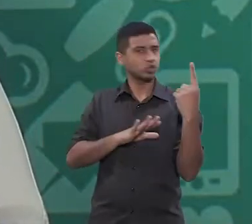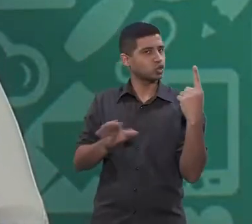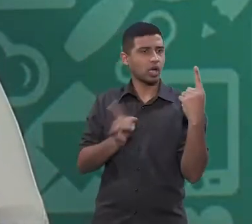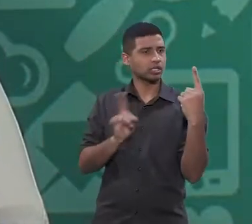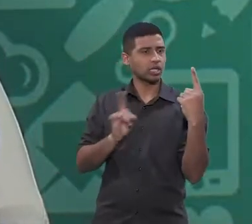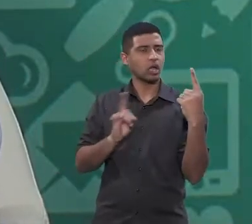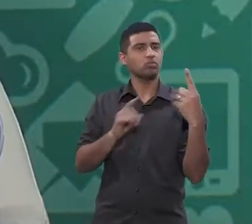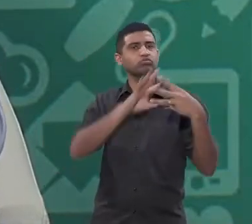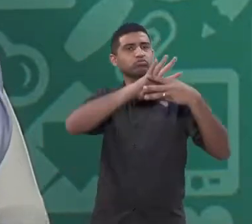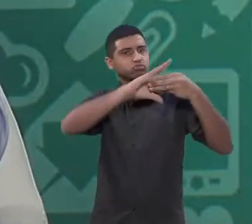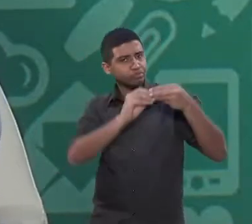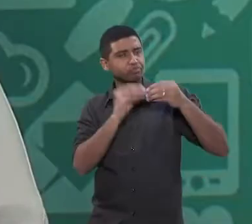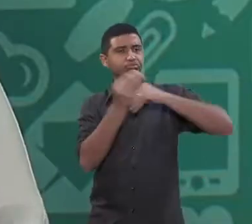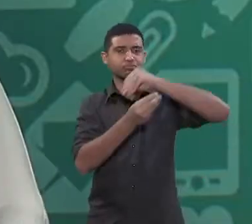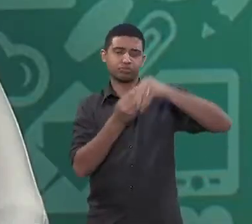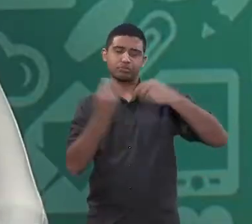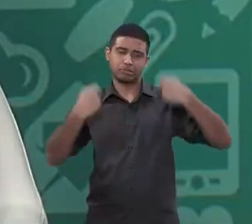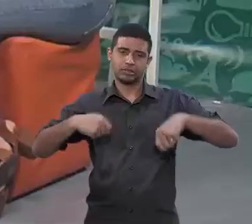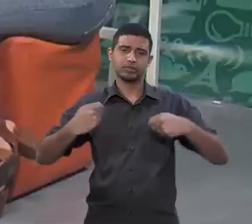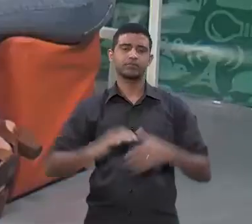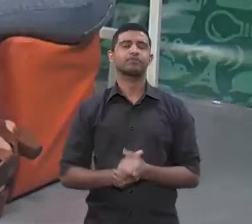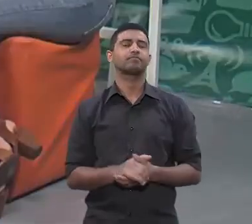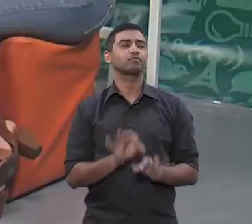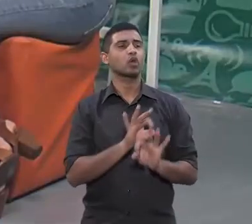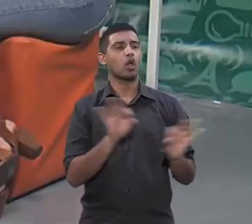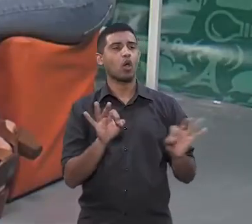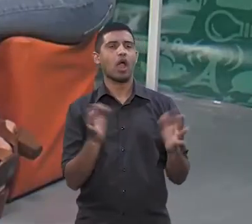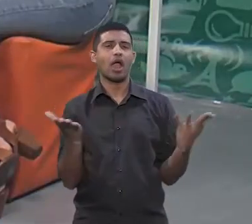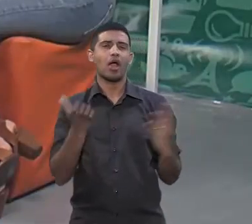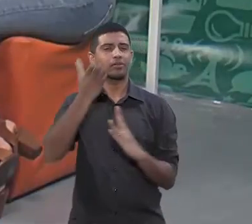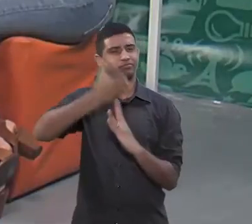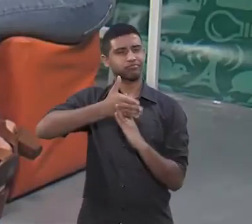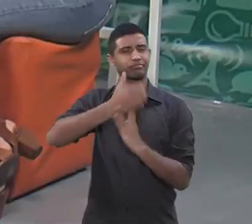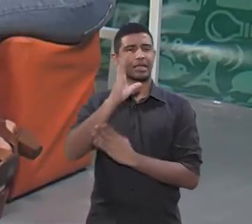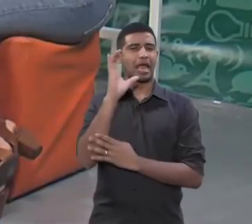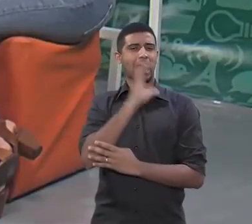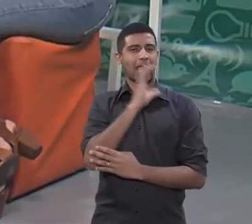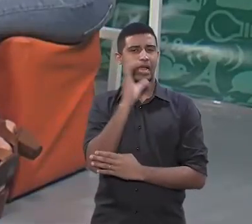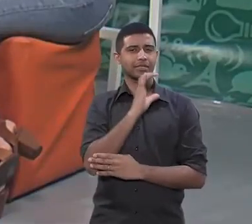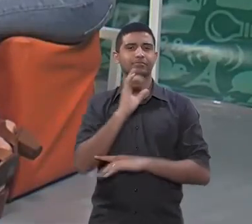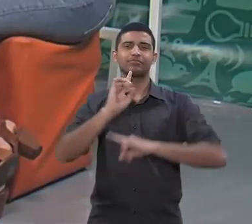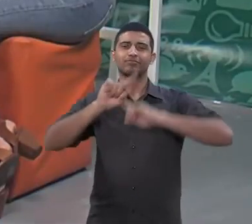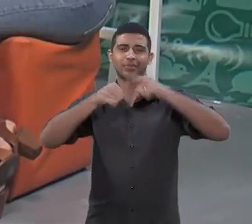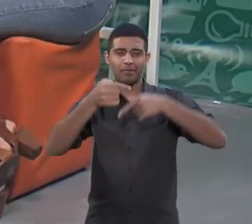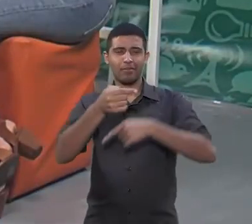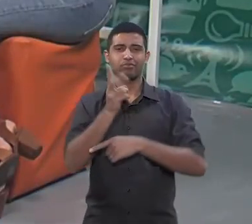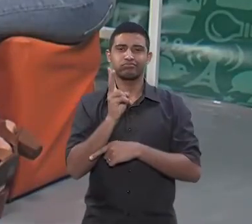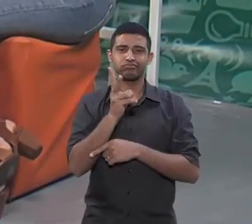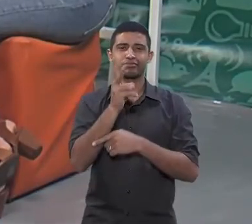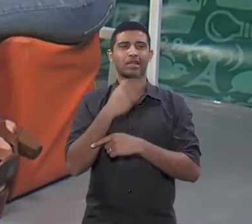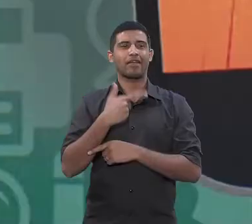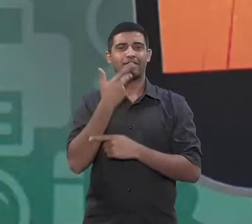entendeu? Para que ele saia daquele lugar ali, entendeu? Tá ótimo. A gente vai ter que ir para o intervalo bem rapidinho, a